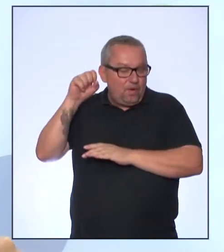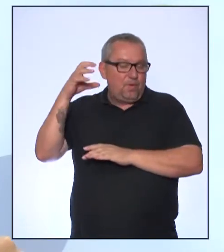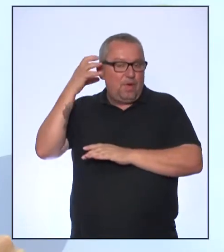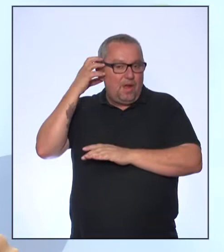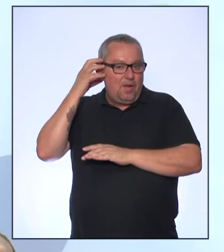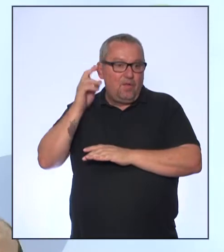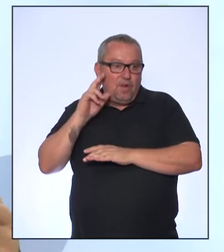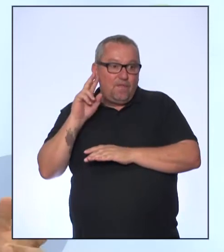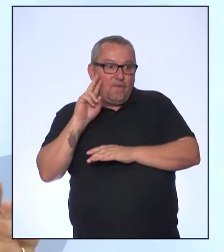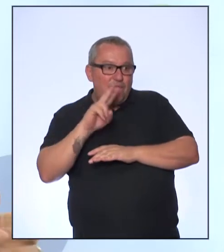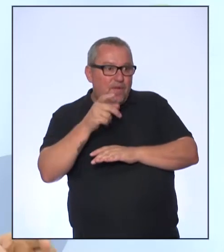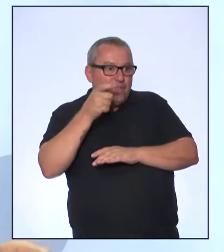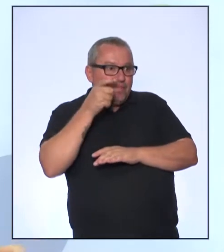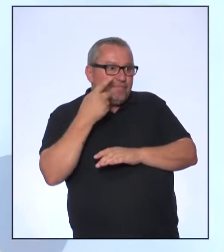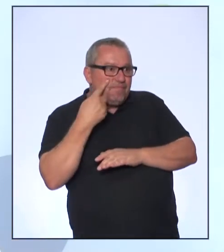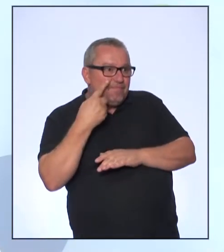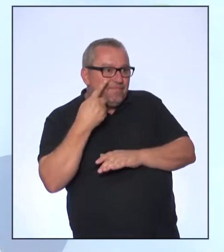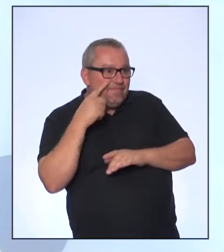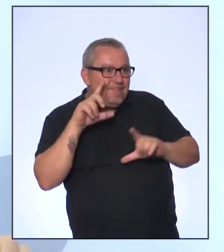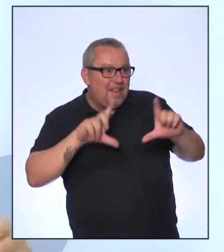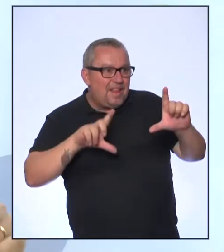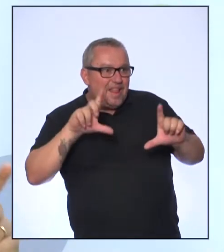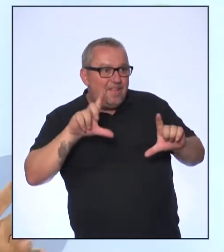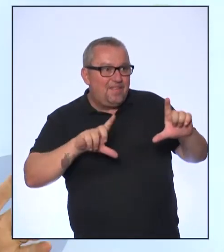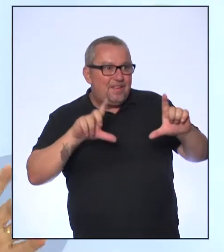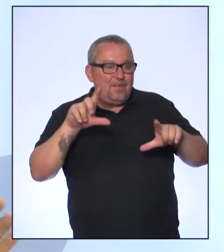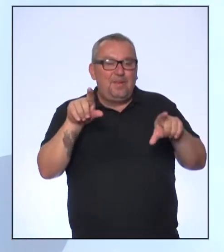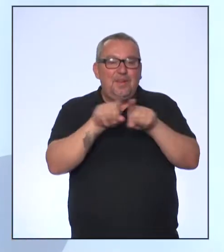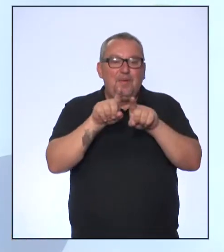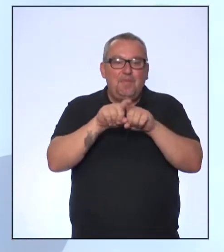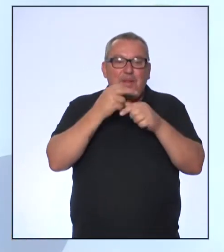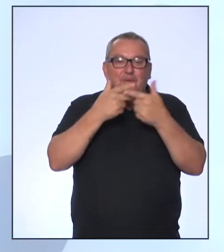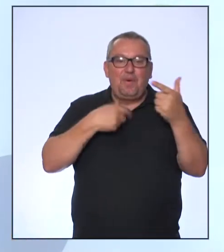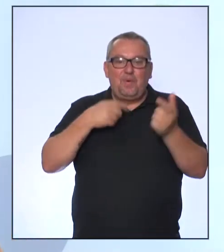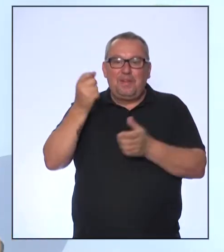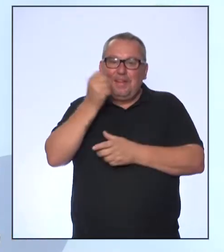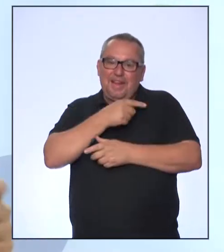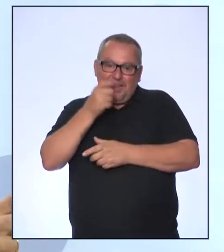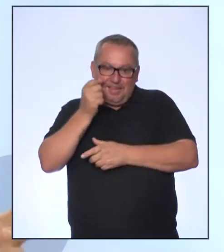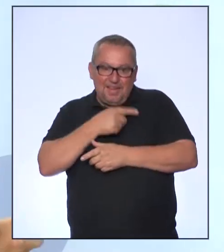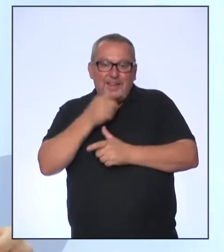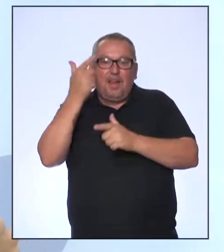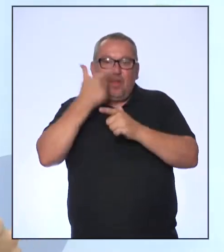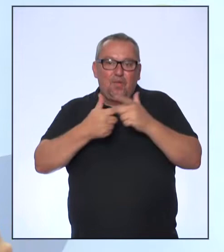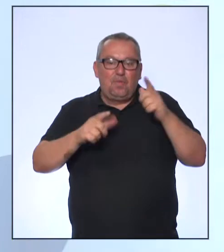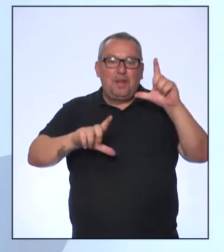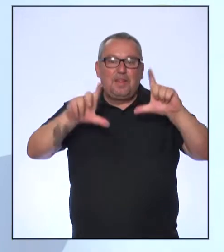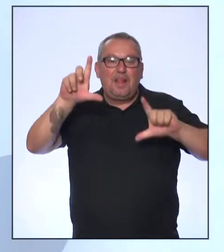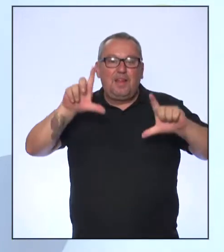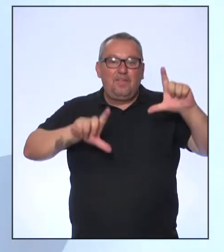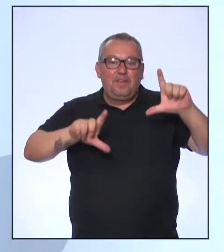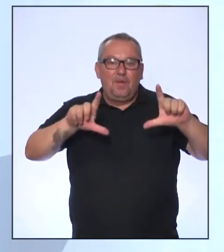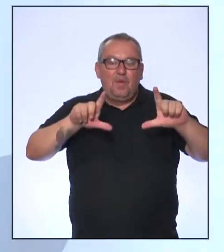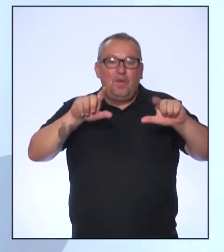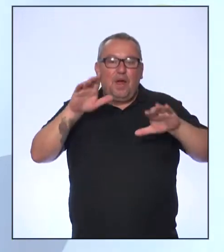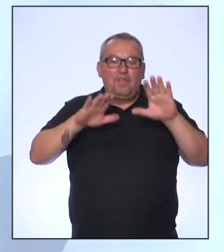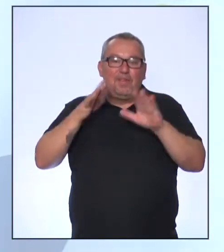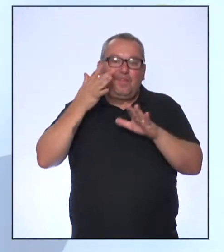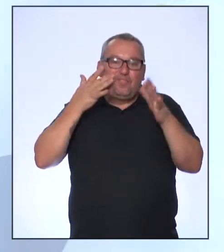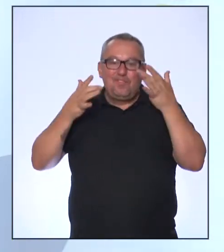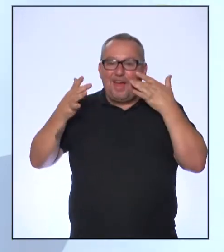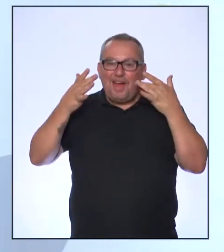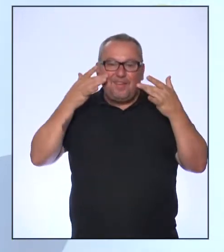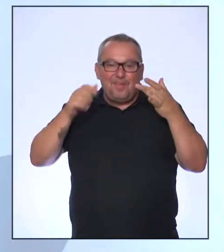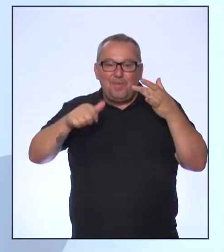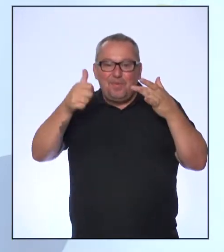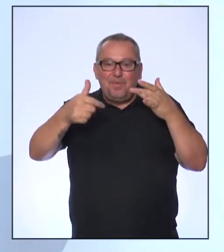na televisão, vão assistir aquela interpretação na televisão. E tem uma coisa engraçada sobre a televisão, é que o teatro, as novelas, as primeiras